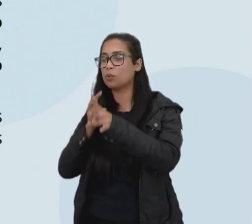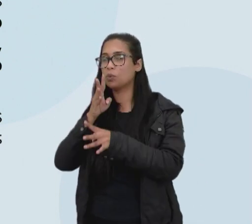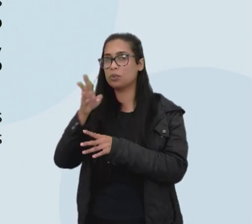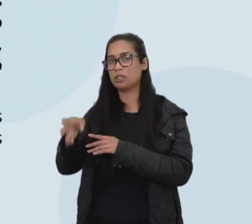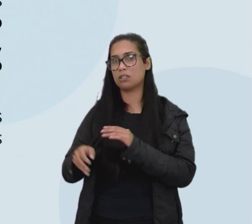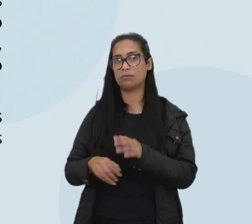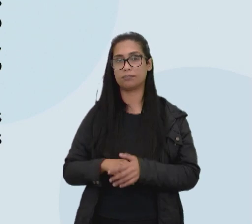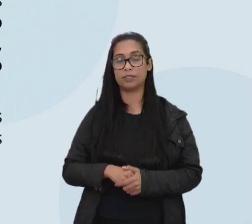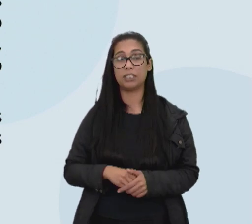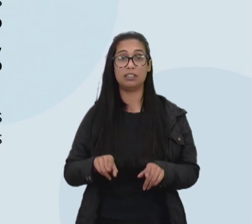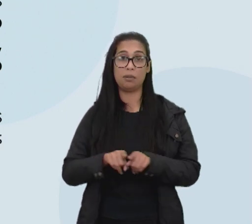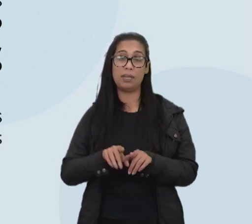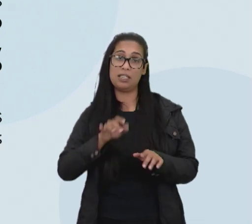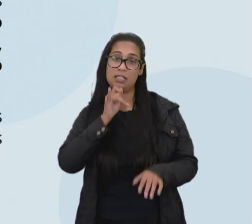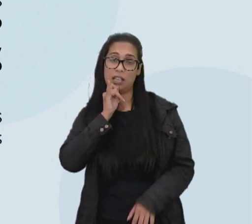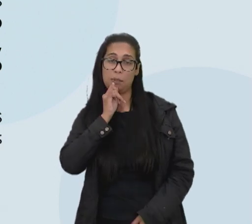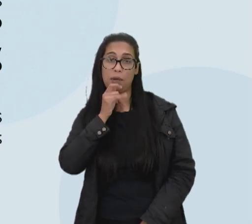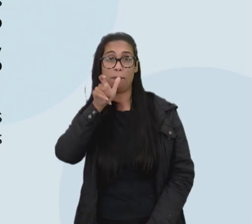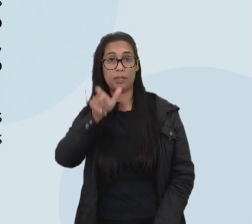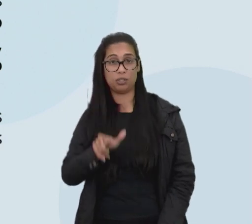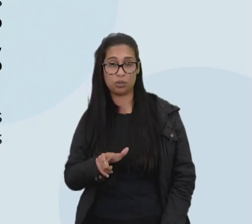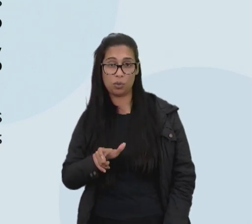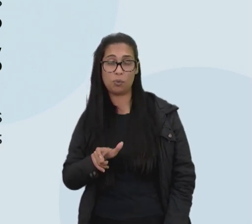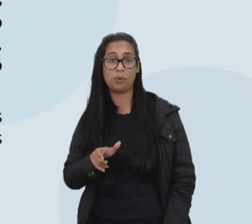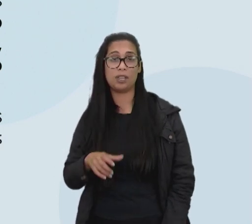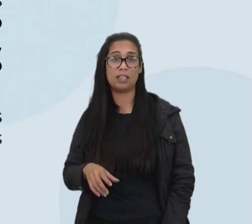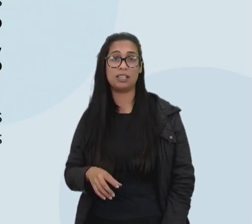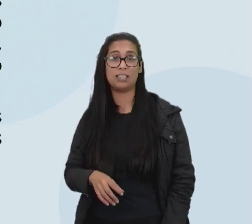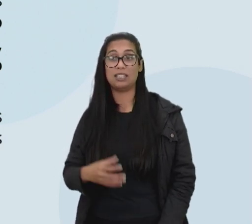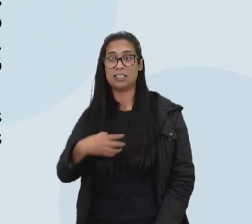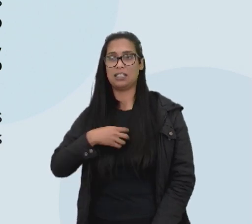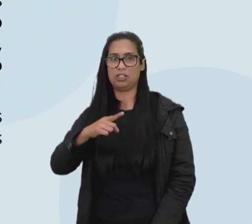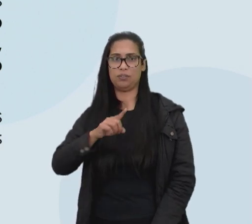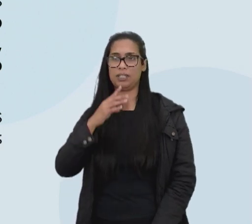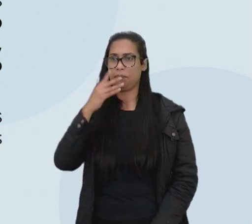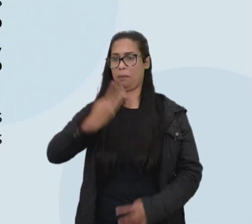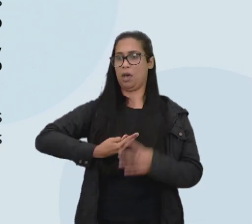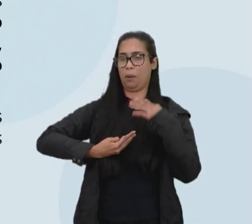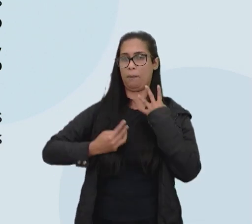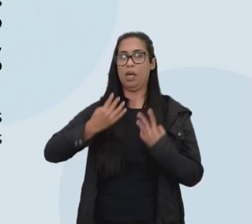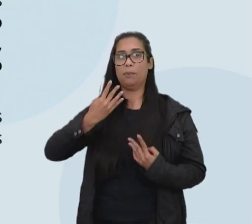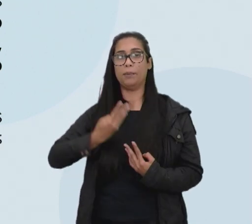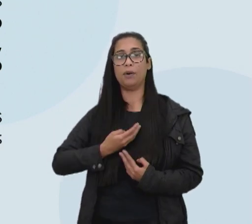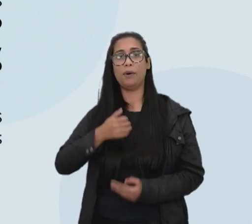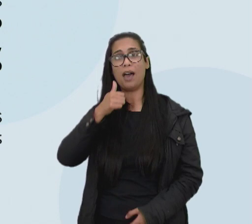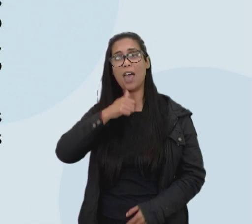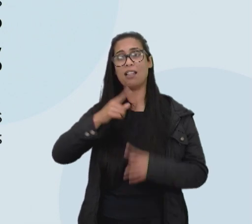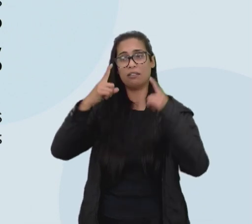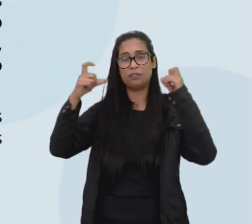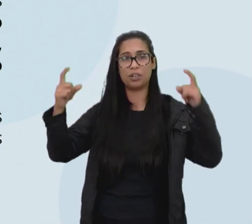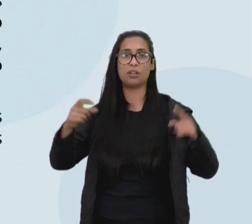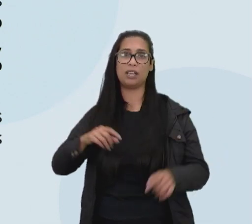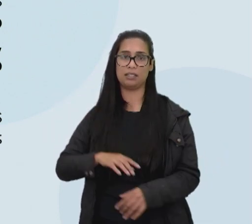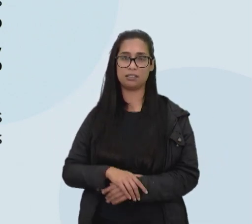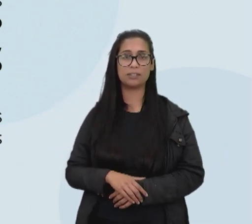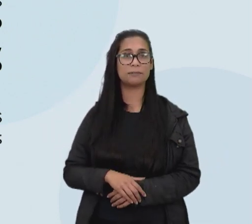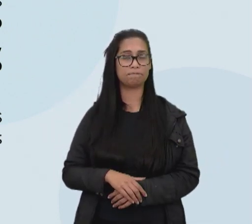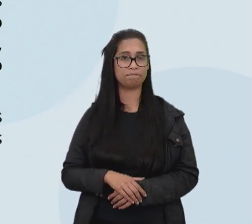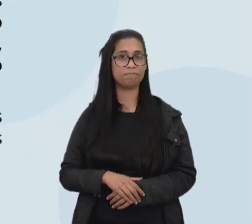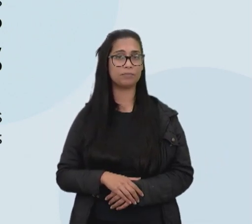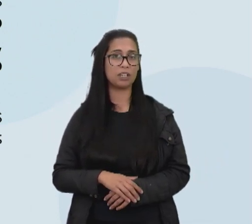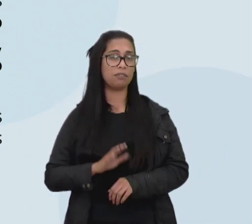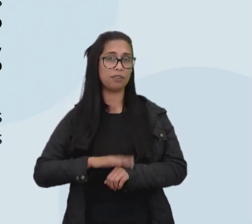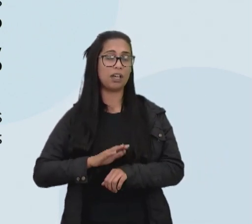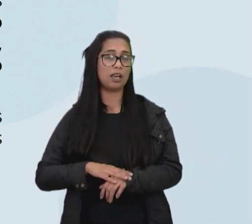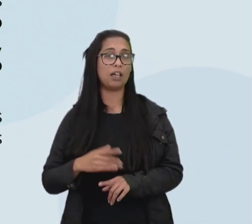e a agressividade, correndo de uma para outra. E manifesta-se de uma maneira ali que você tem uma interação face a